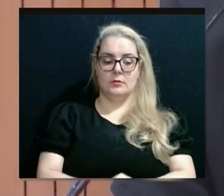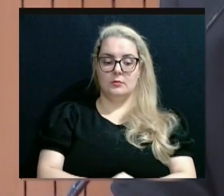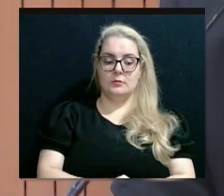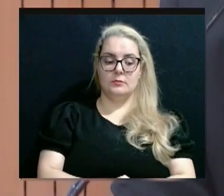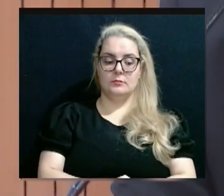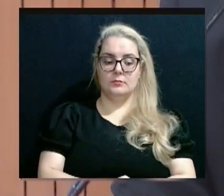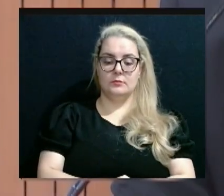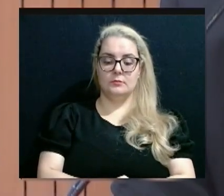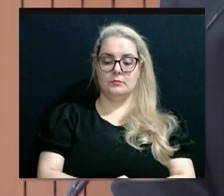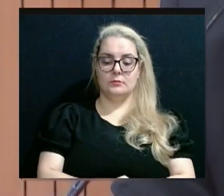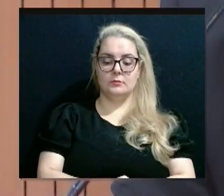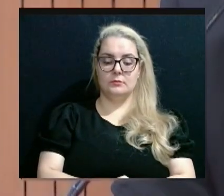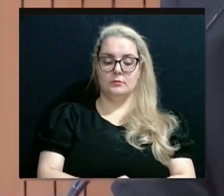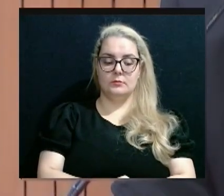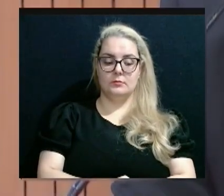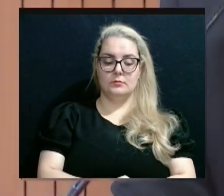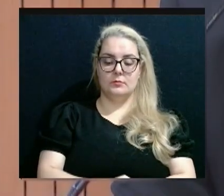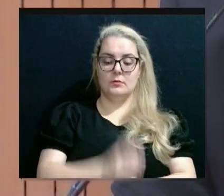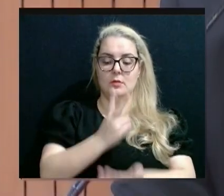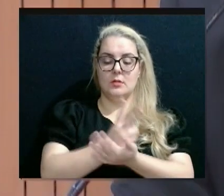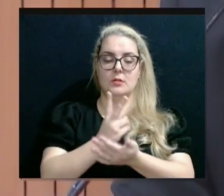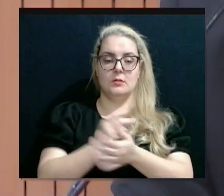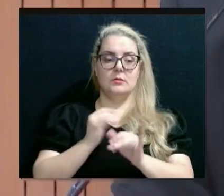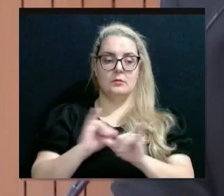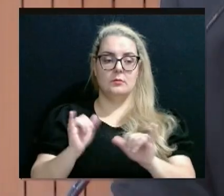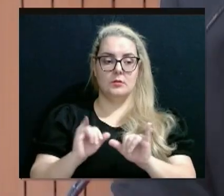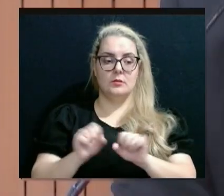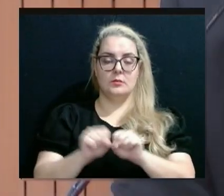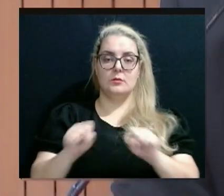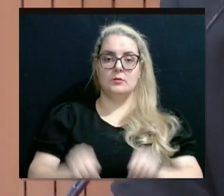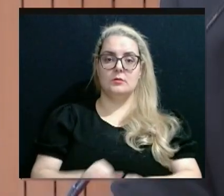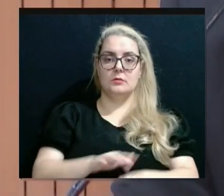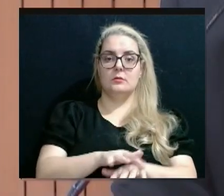está sempre divulgando o sistema Braille,